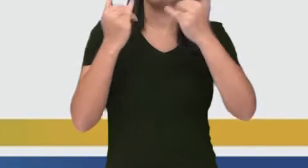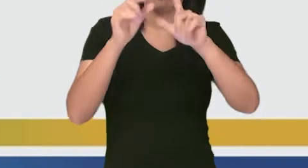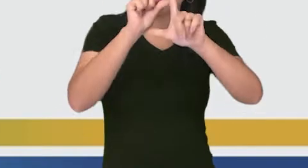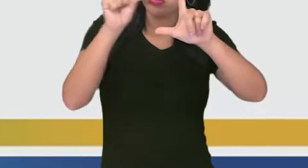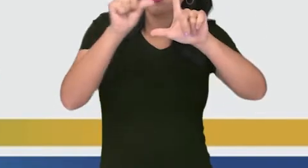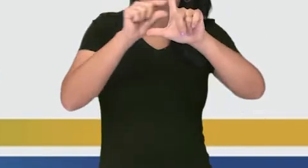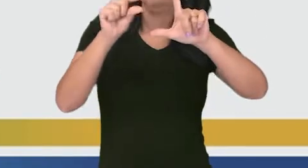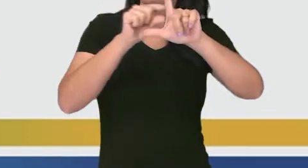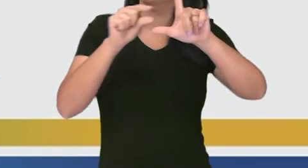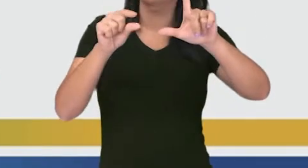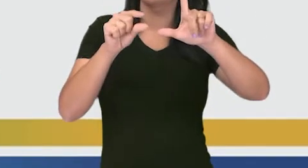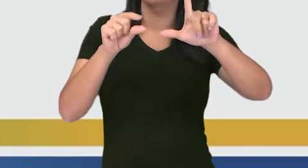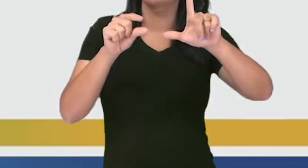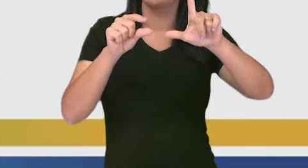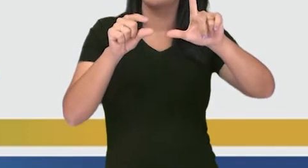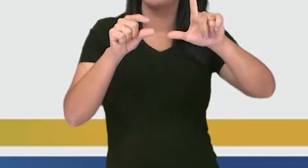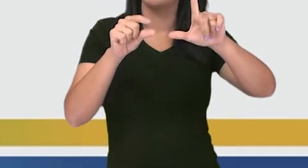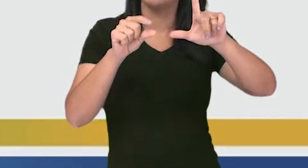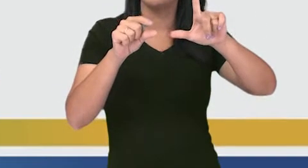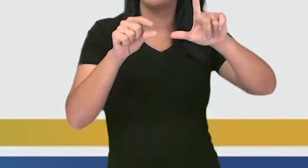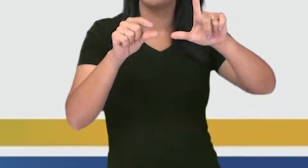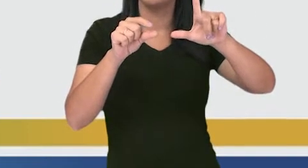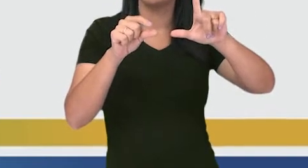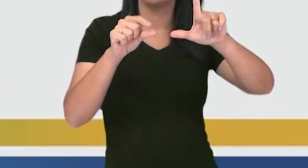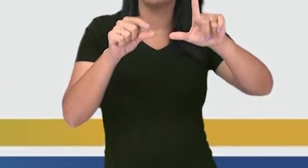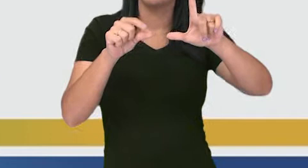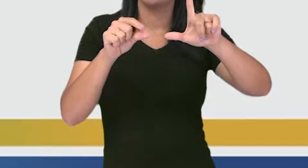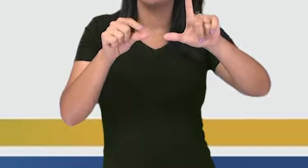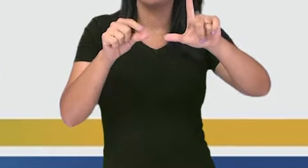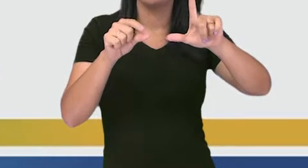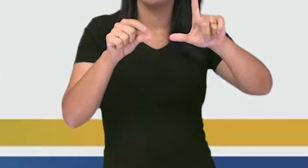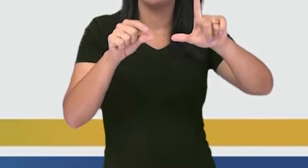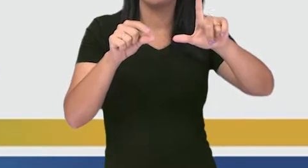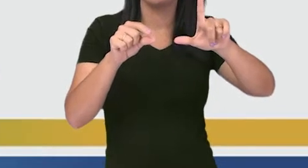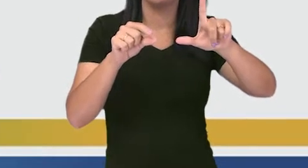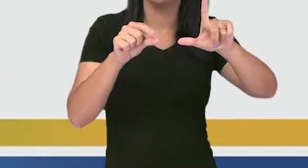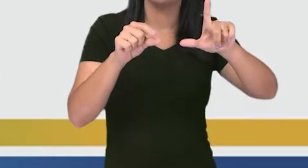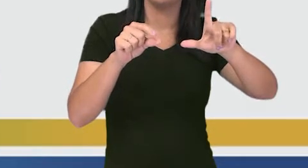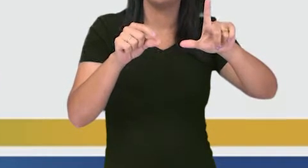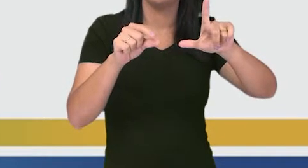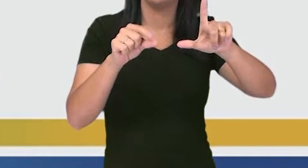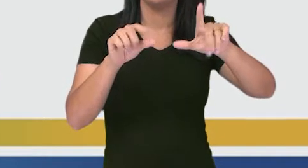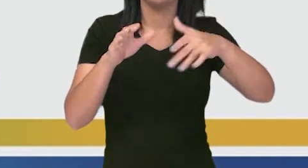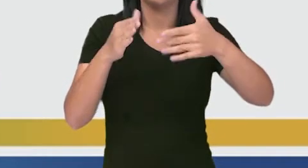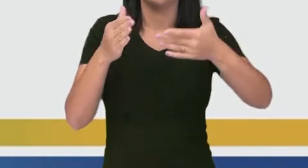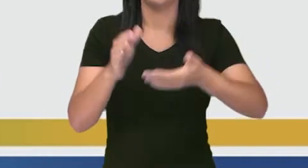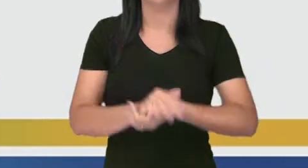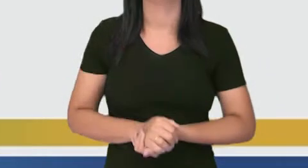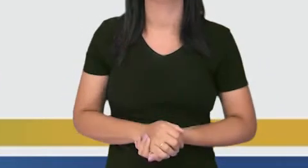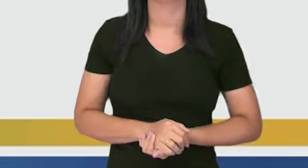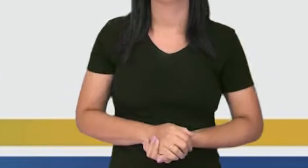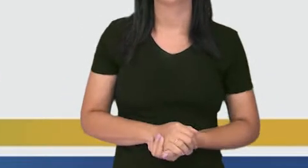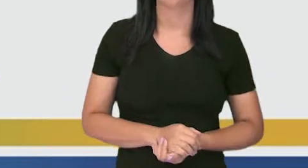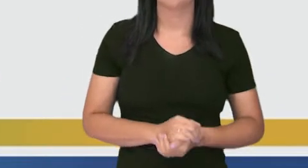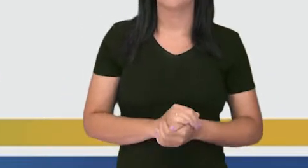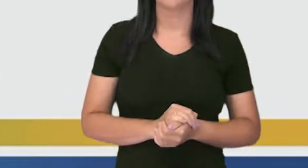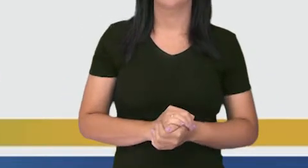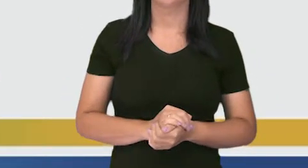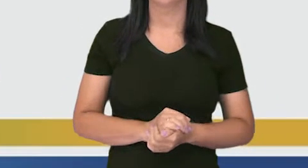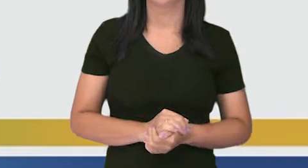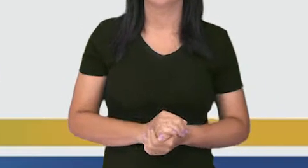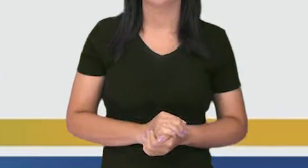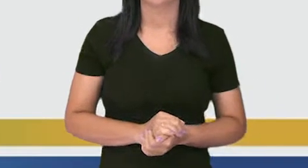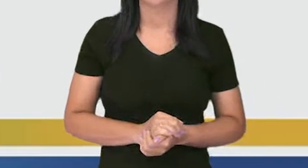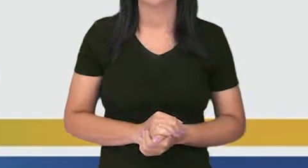o perdão eu tava falando gratificante tá é graficamente e os gráficos os